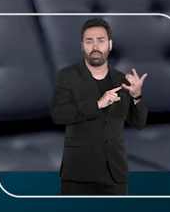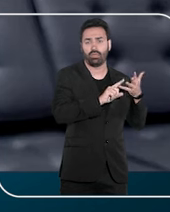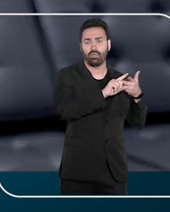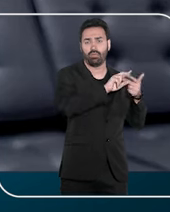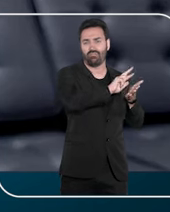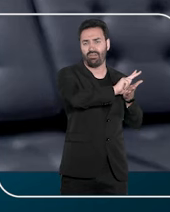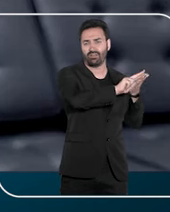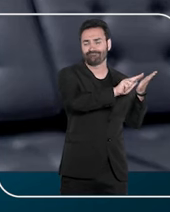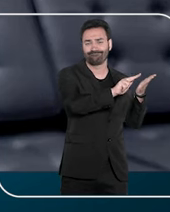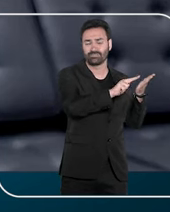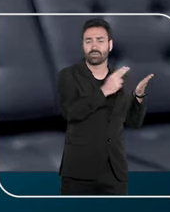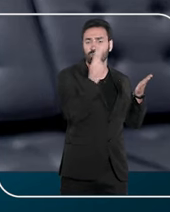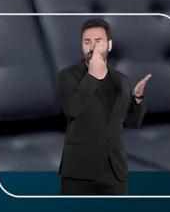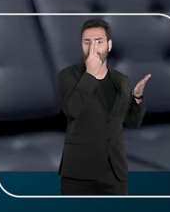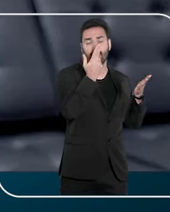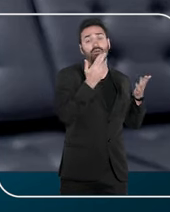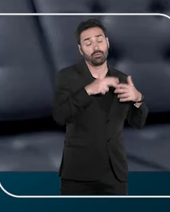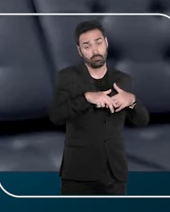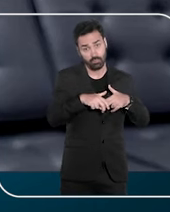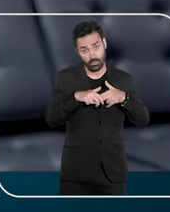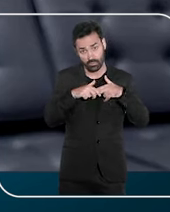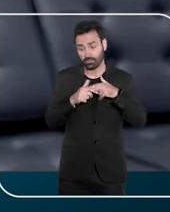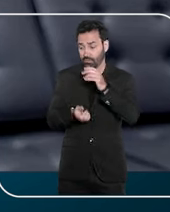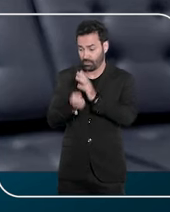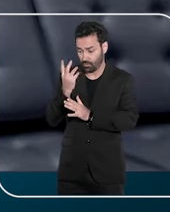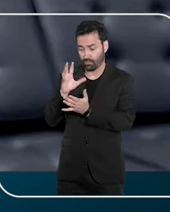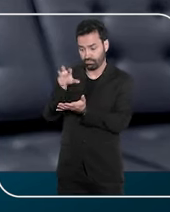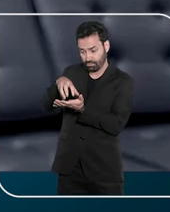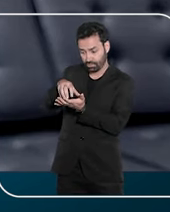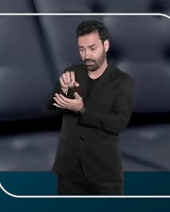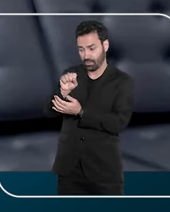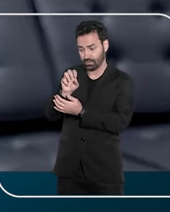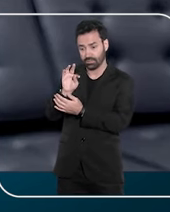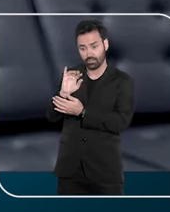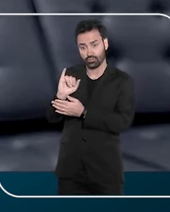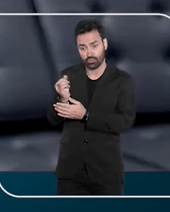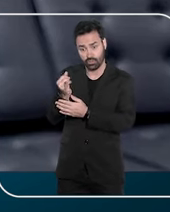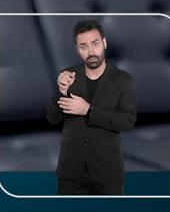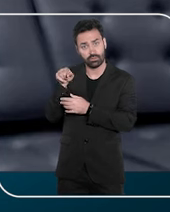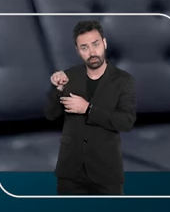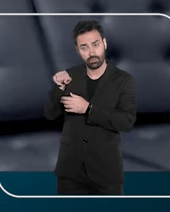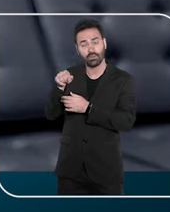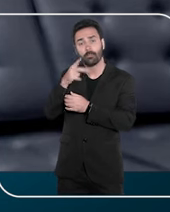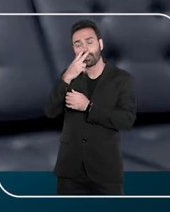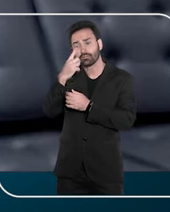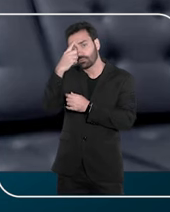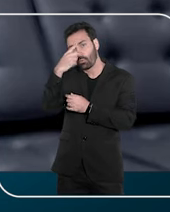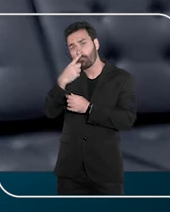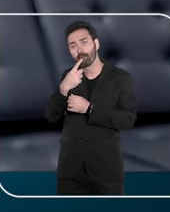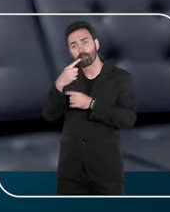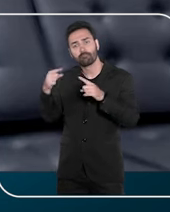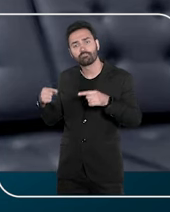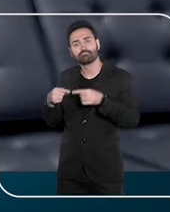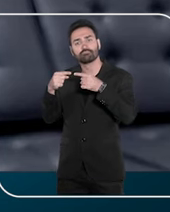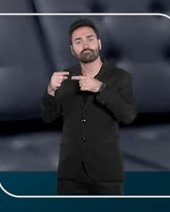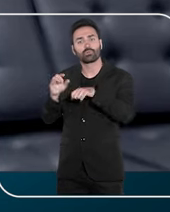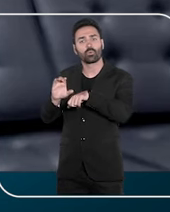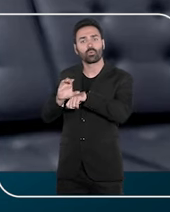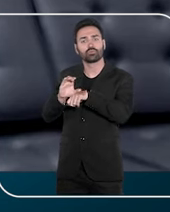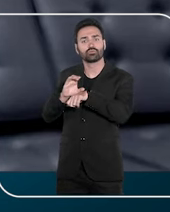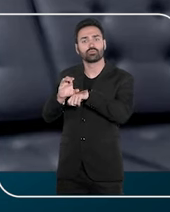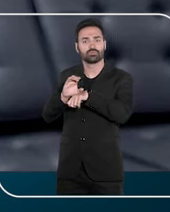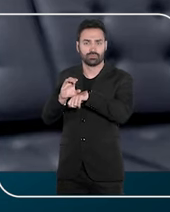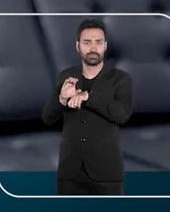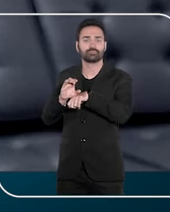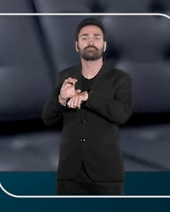com isso, nós passamos a ter uma corte com um feitio mais constitucional de tutela da Constituição,